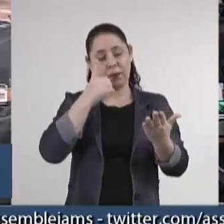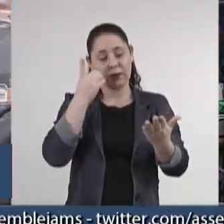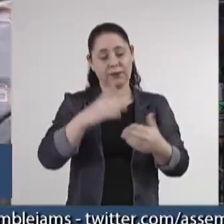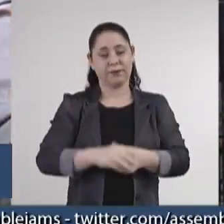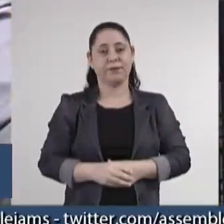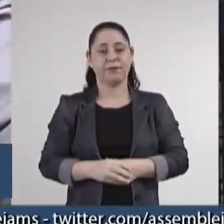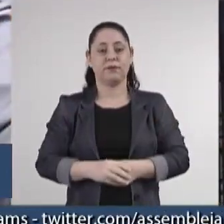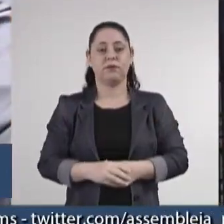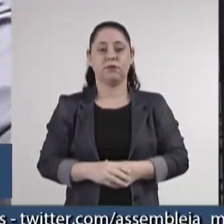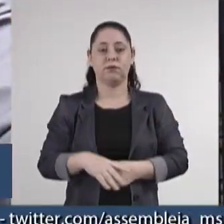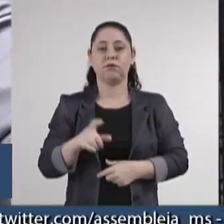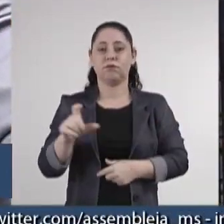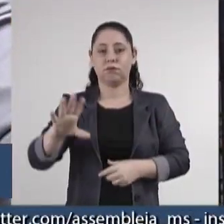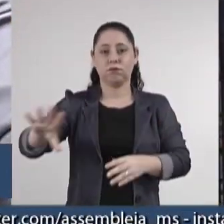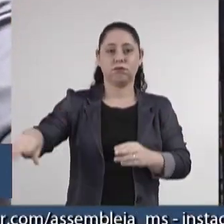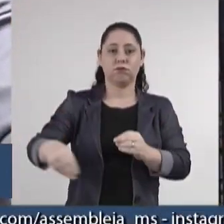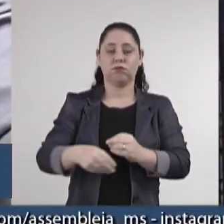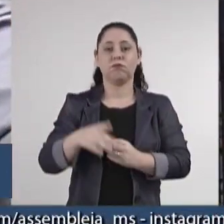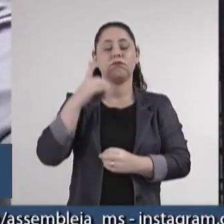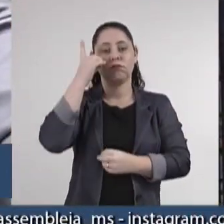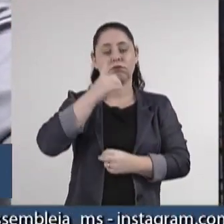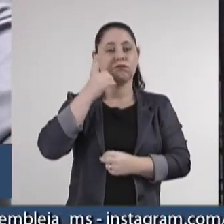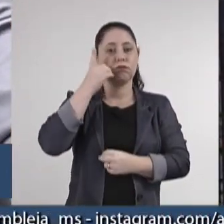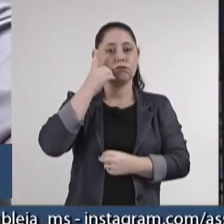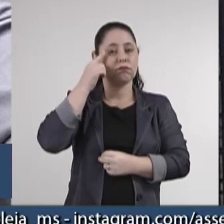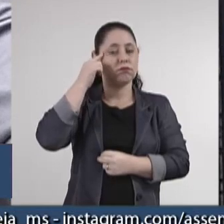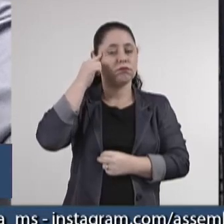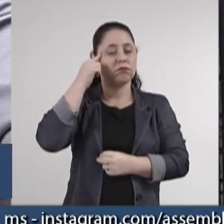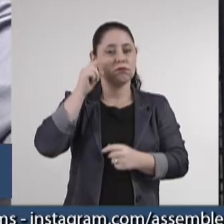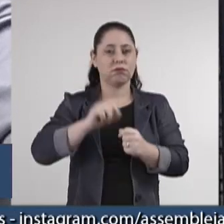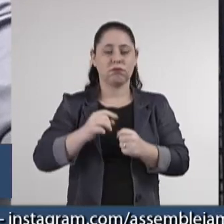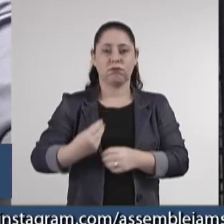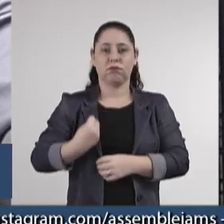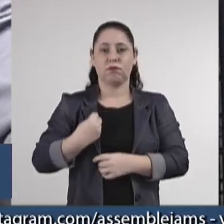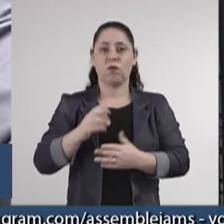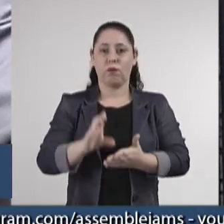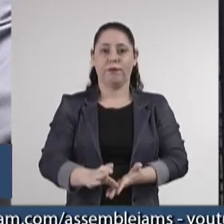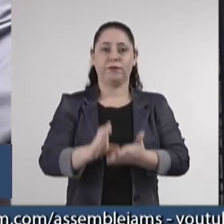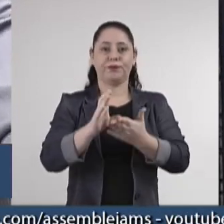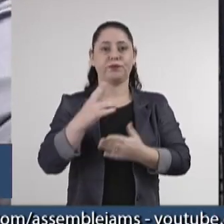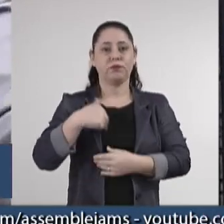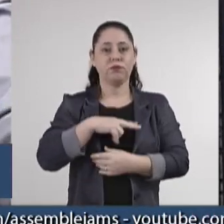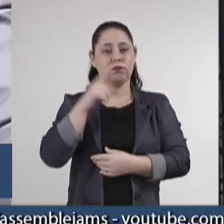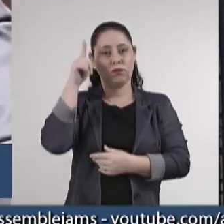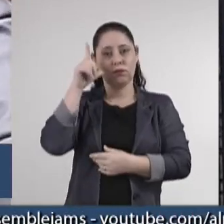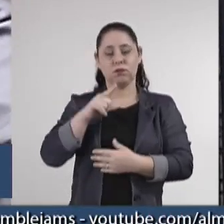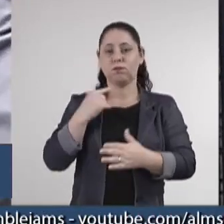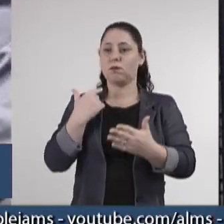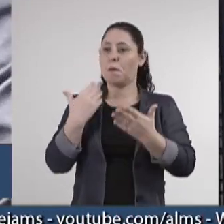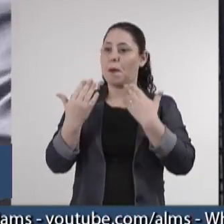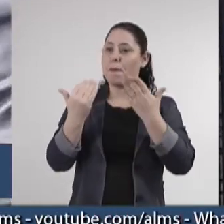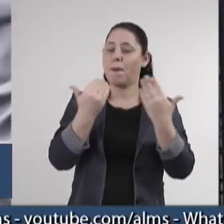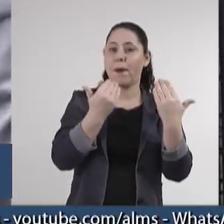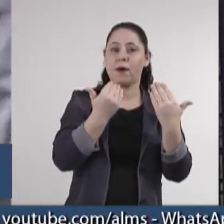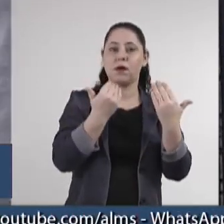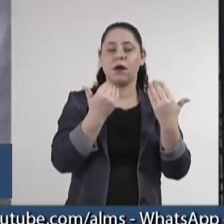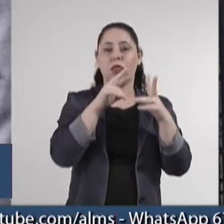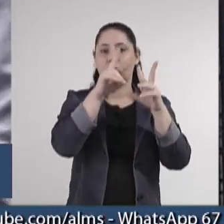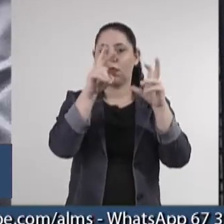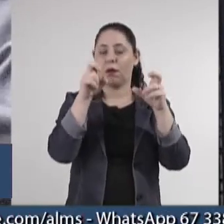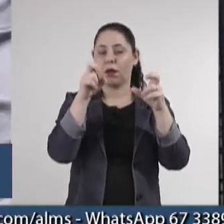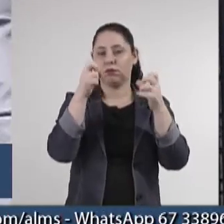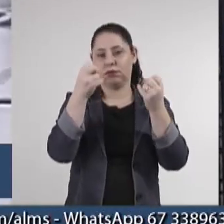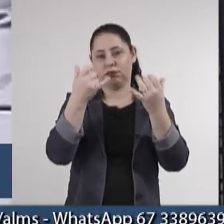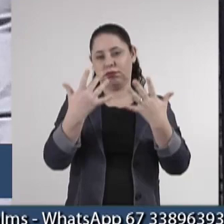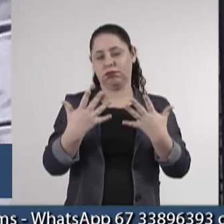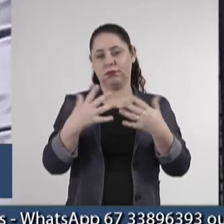parte, deputado Roberto Rachal, que o senhor fez parte da comissão, nós conseguimos conversar muito a respeito desse tema